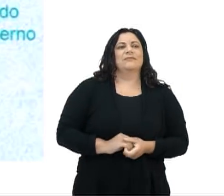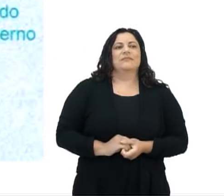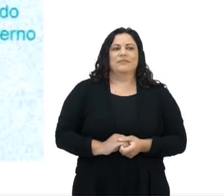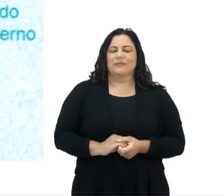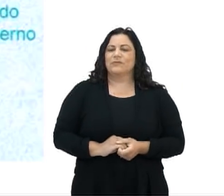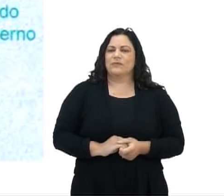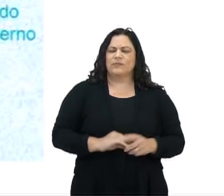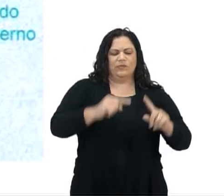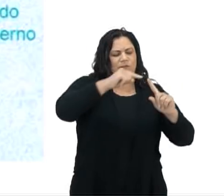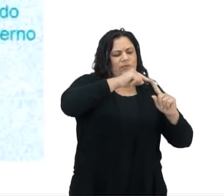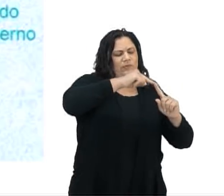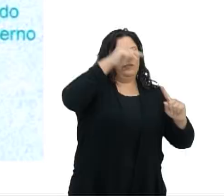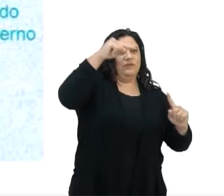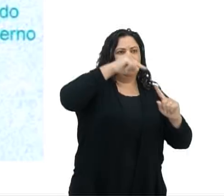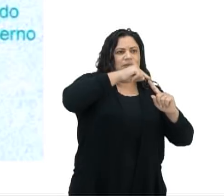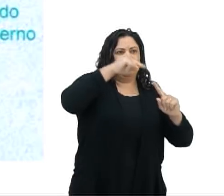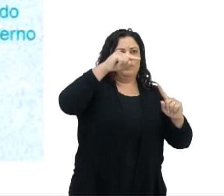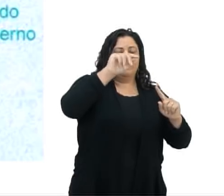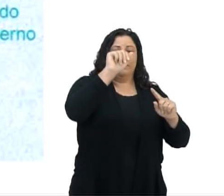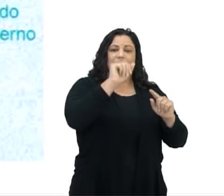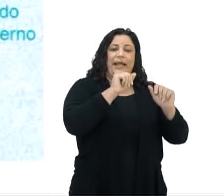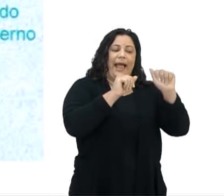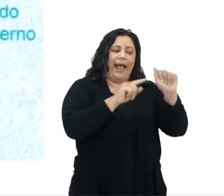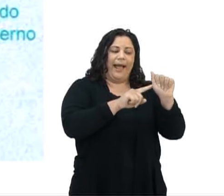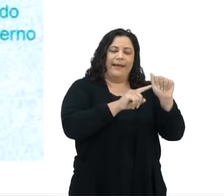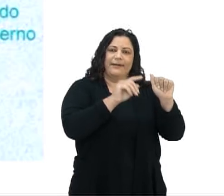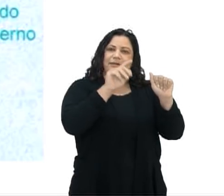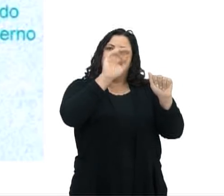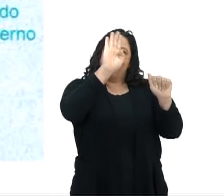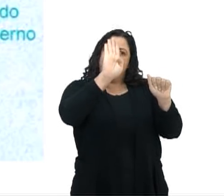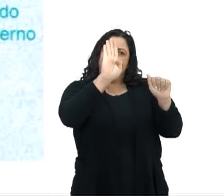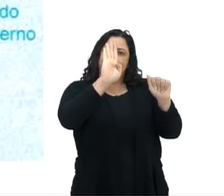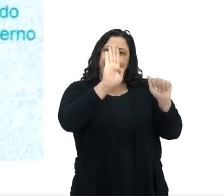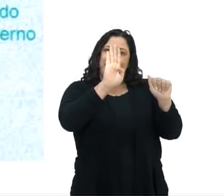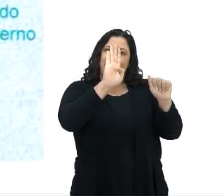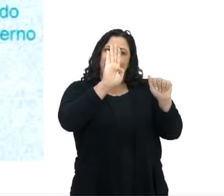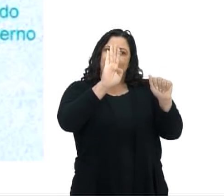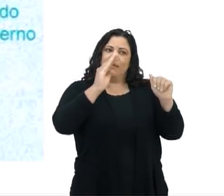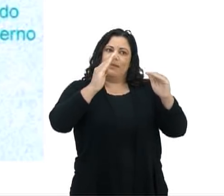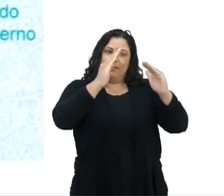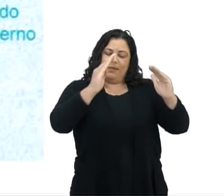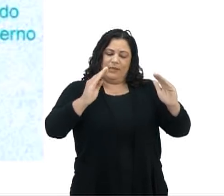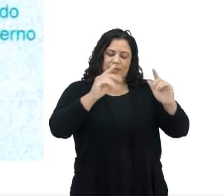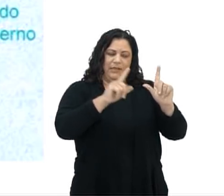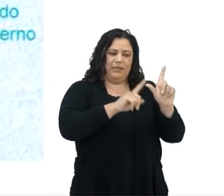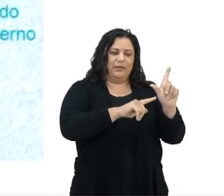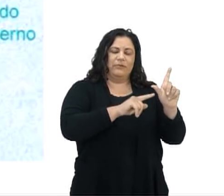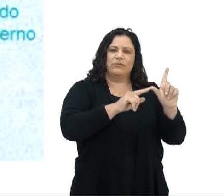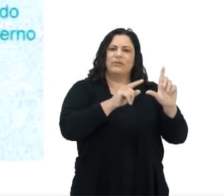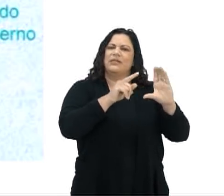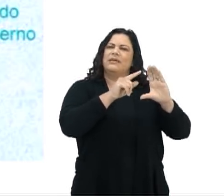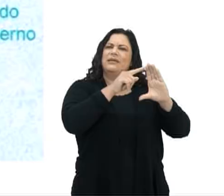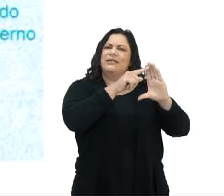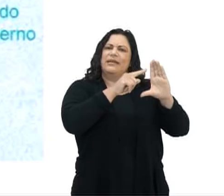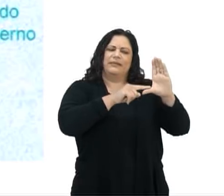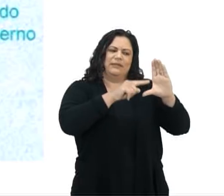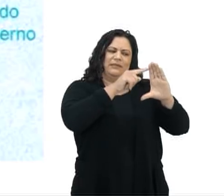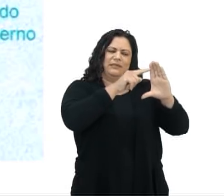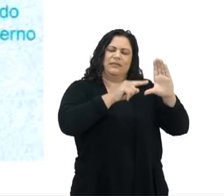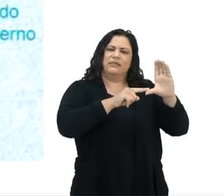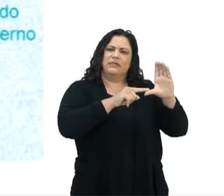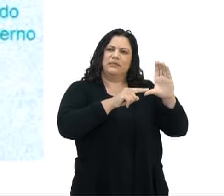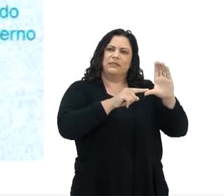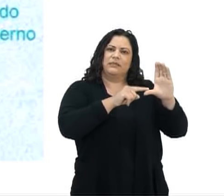Considerando esse lado AB e esse ângulo aqui, tá, formado, nós temos um ângulo central